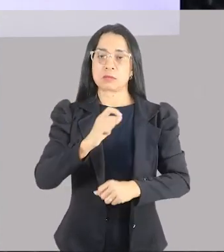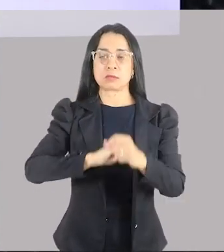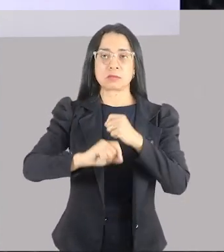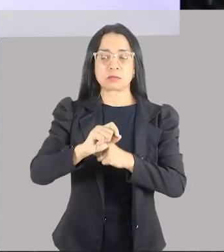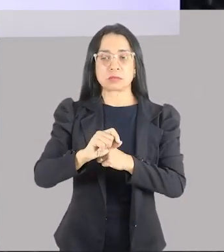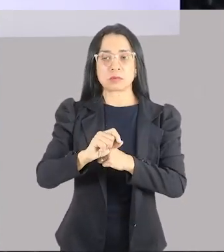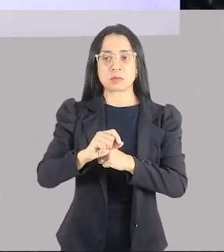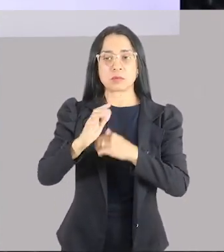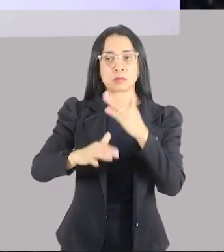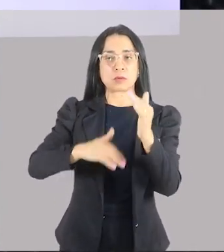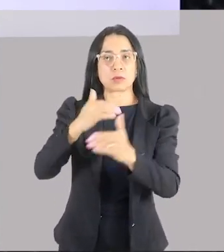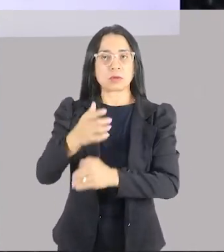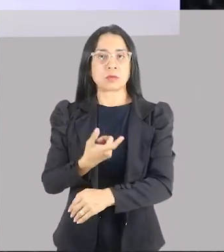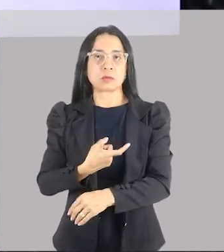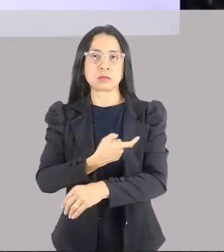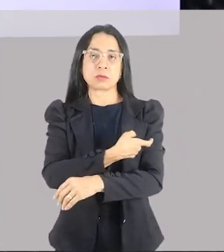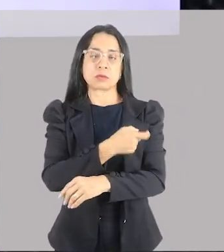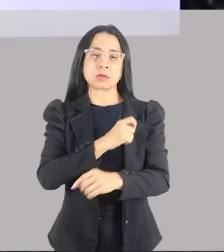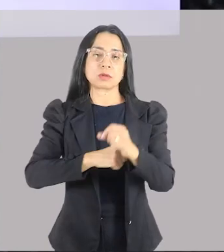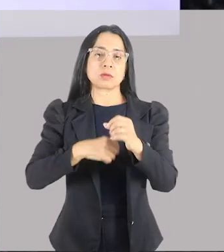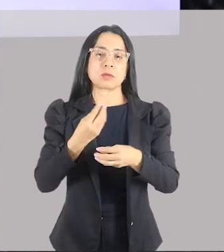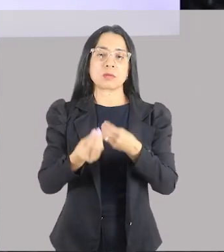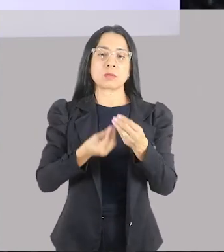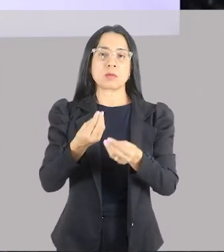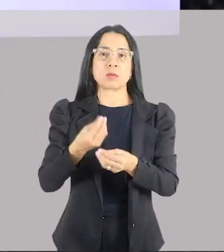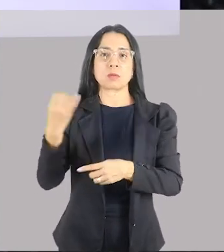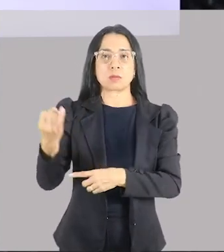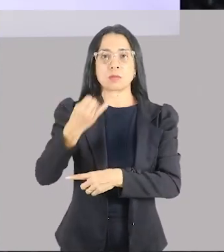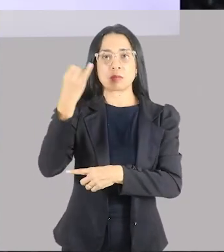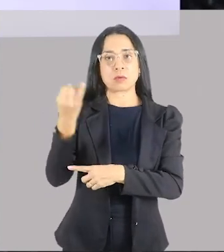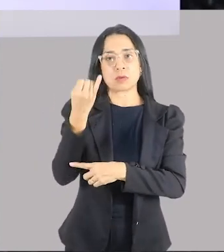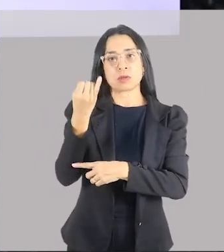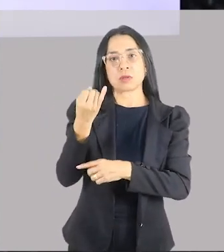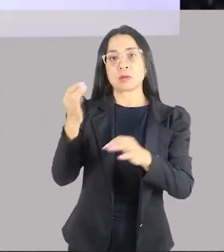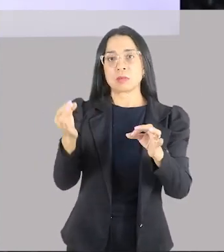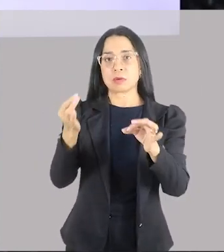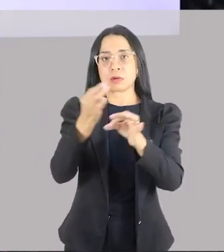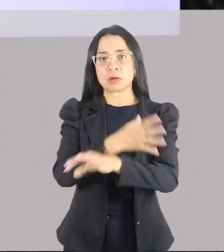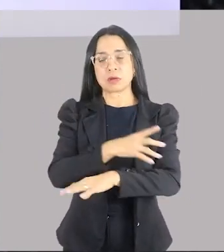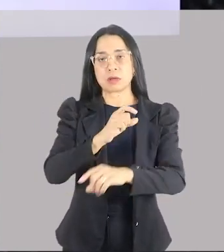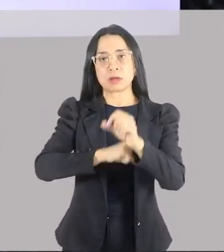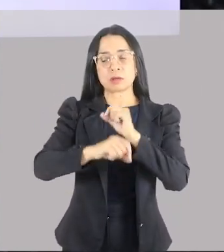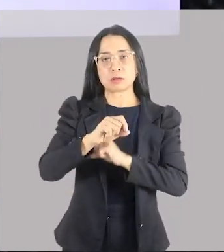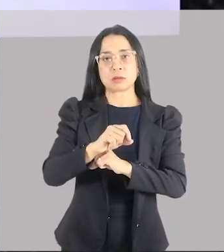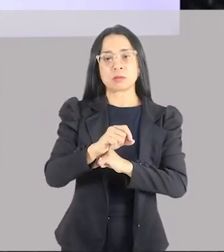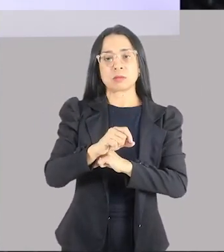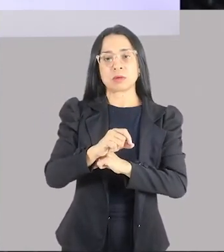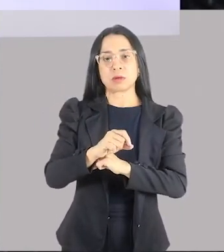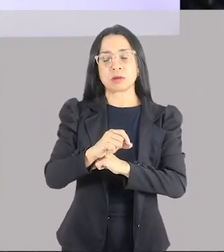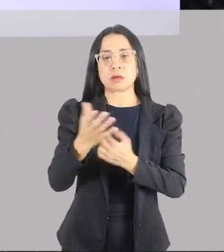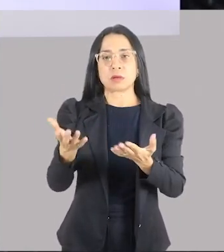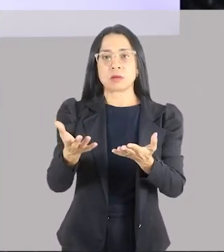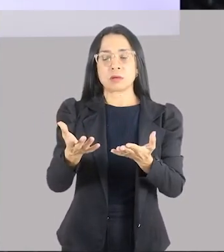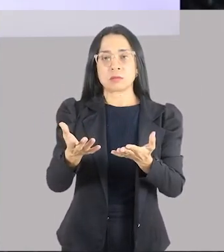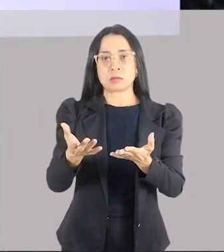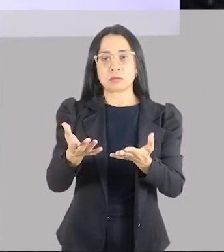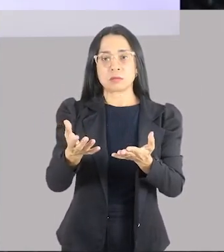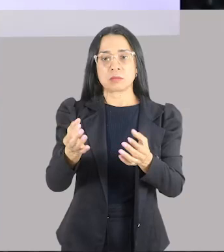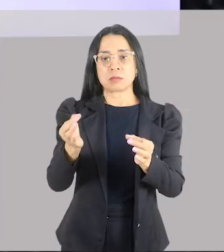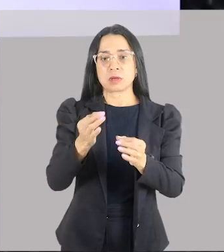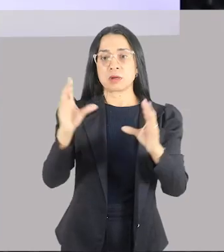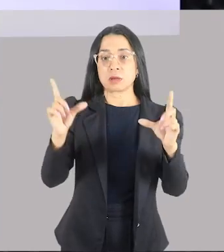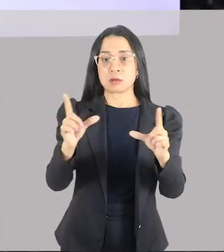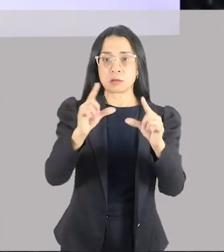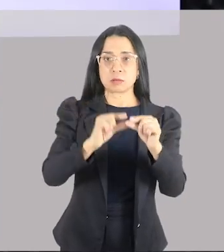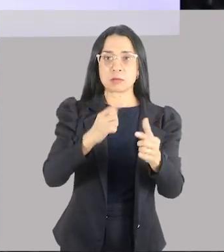aceitação de um processo de vacinação como algo importante para erradicar, para solucionar, até mesmo